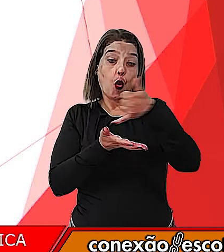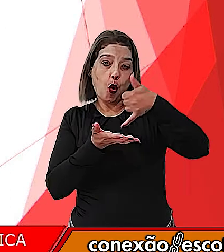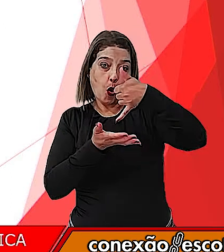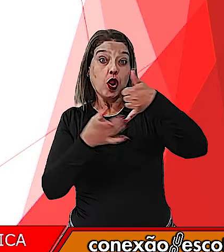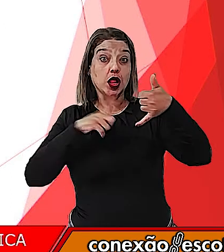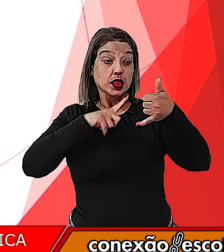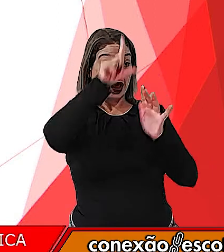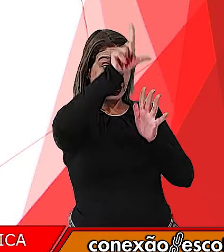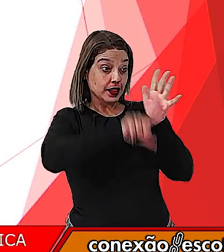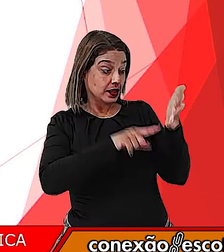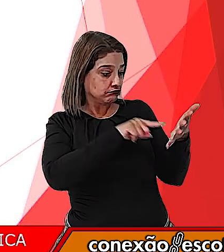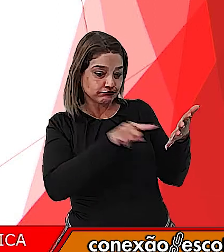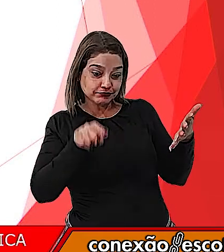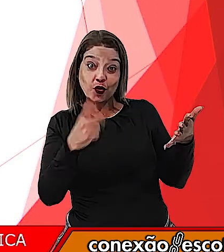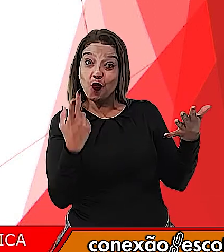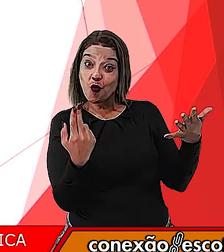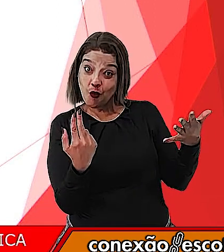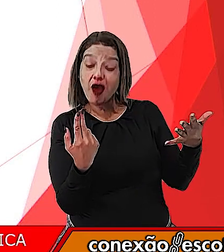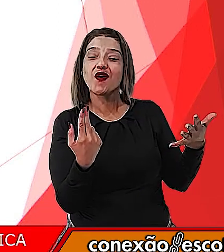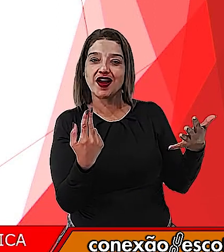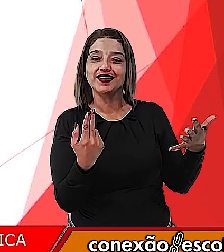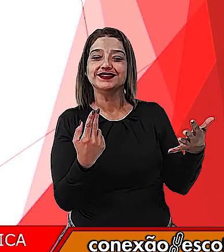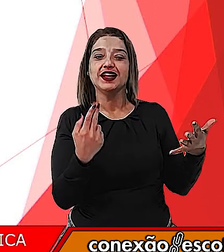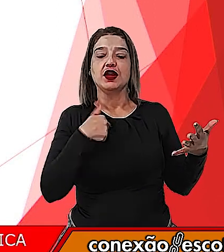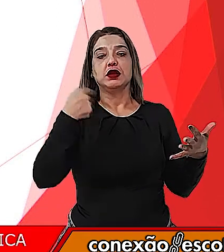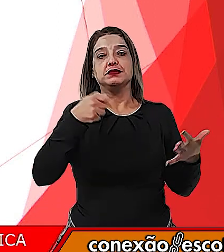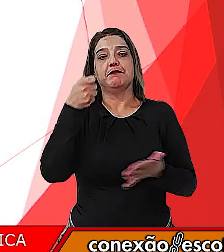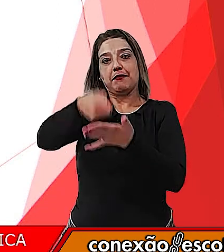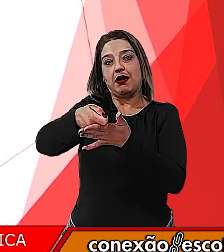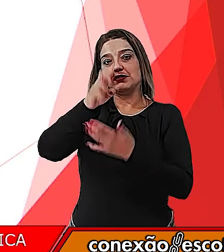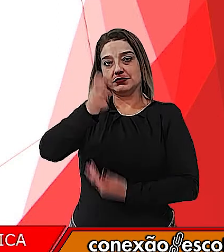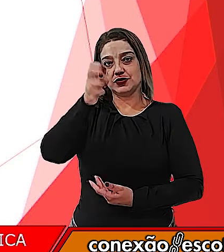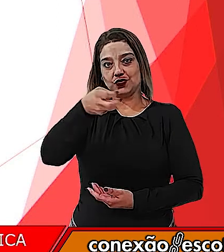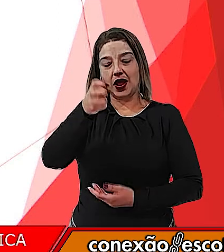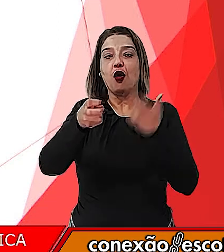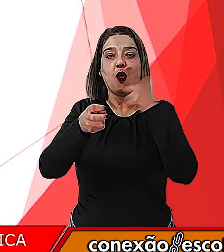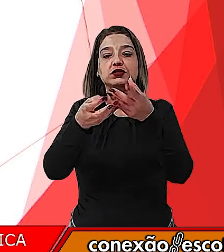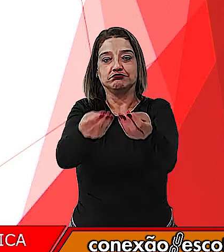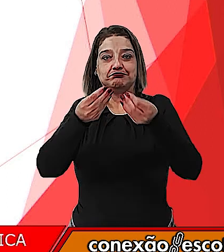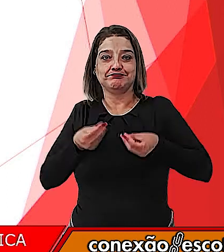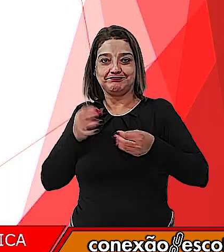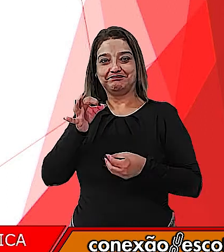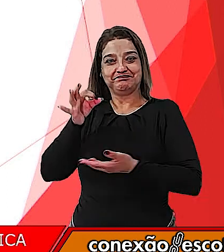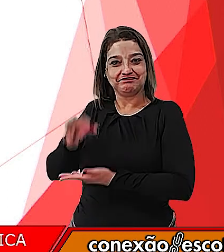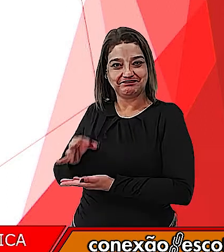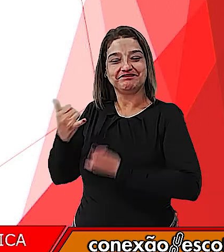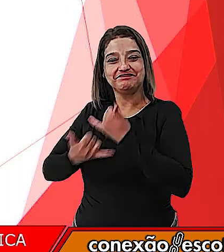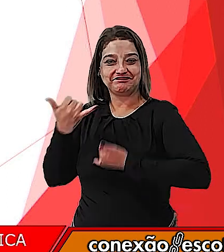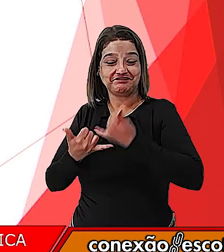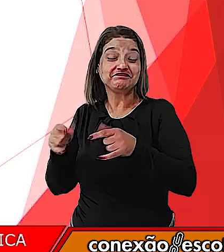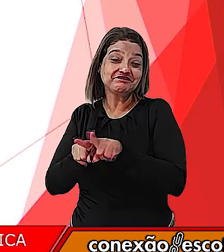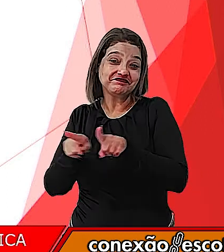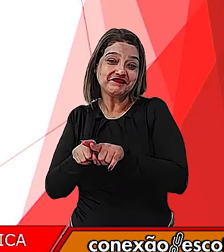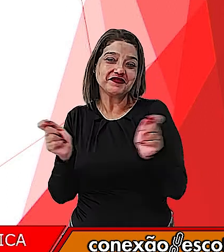tiver na sua lista é essa, você tem que pagar R$ 5 para colocar dentro do carrinho. Você pode brincar